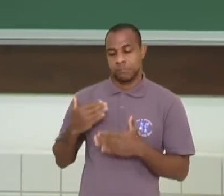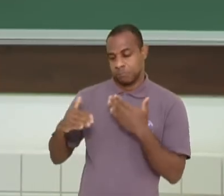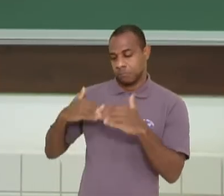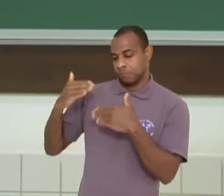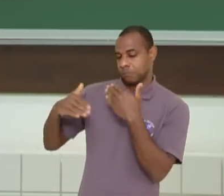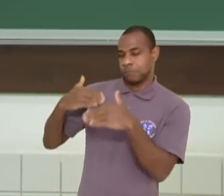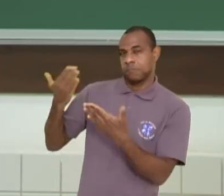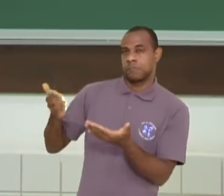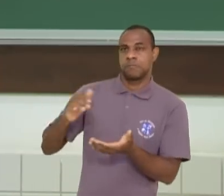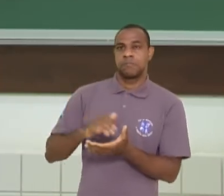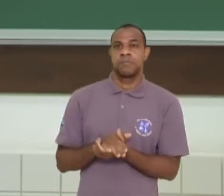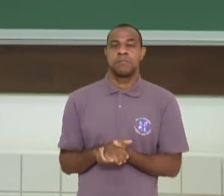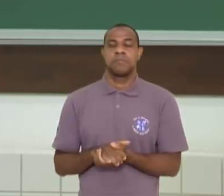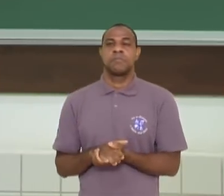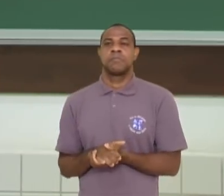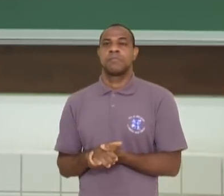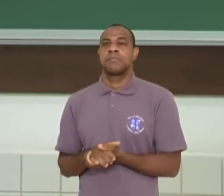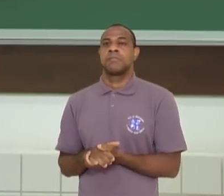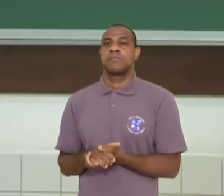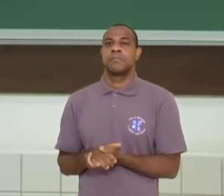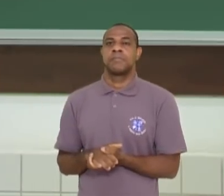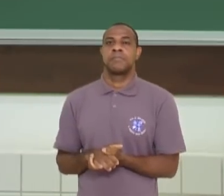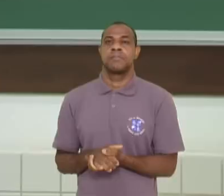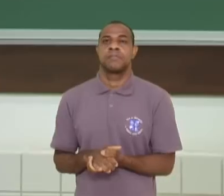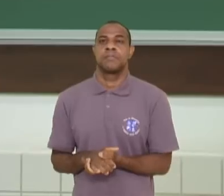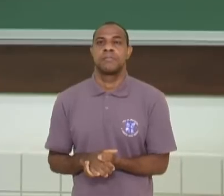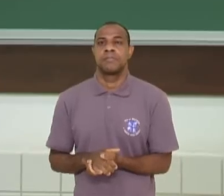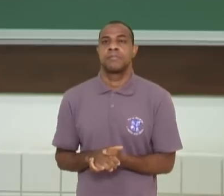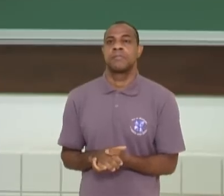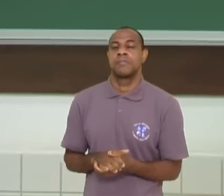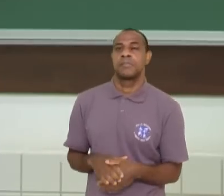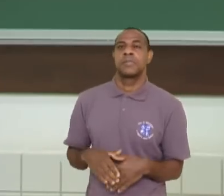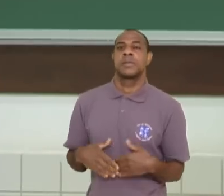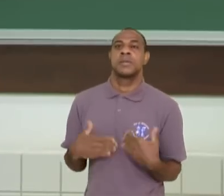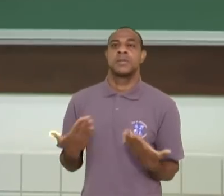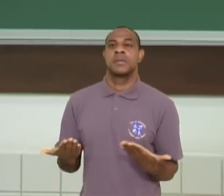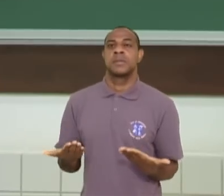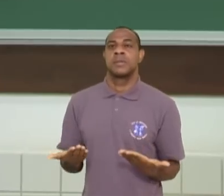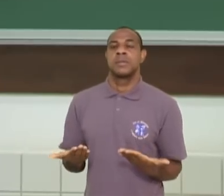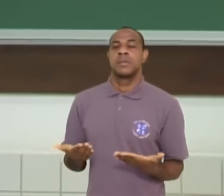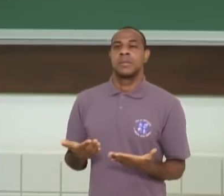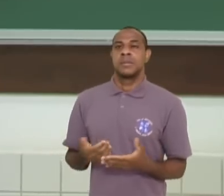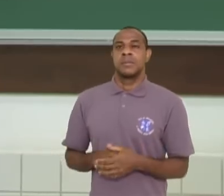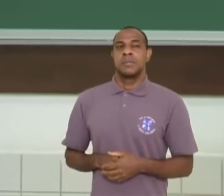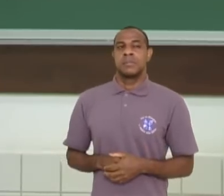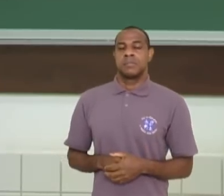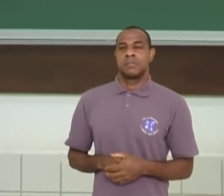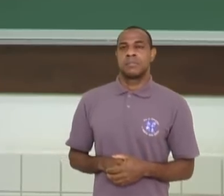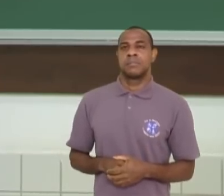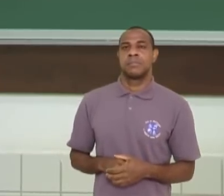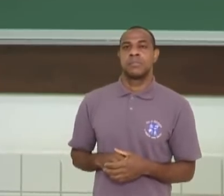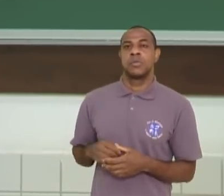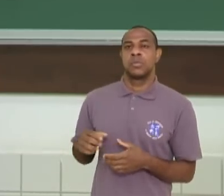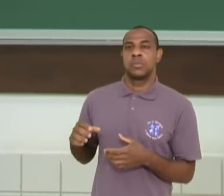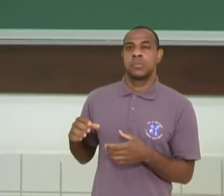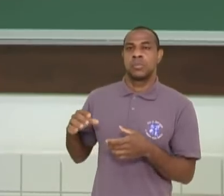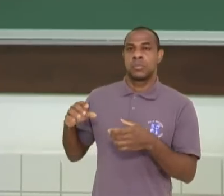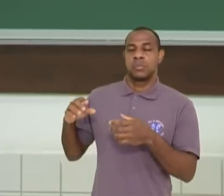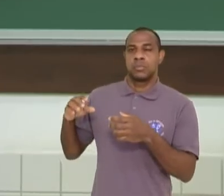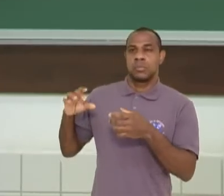muito menos, o assunto é menos complexo, né? Não é tão complexo quanto por exemplo, montar